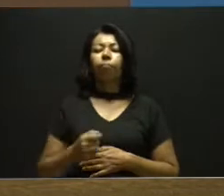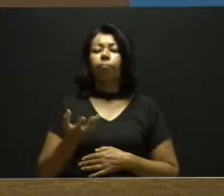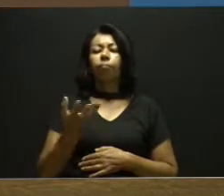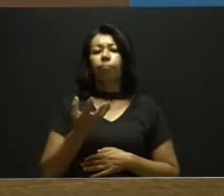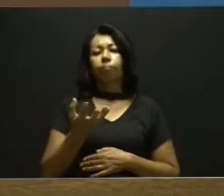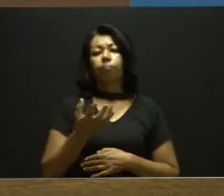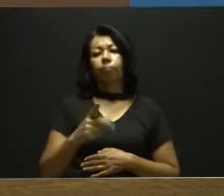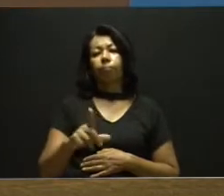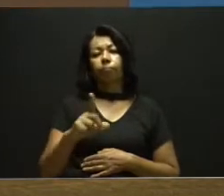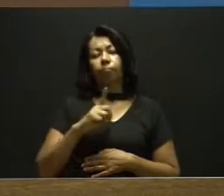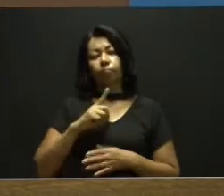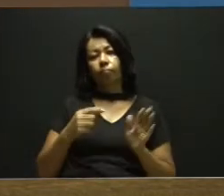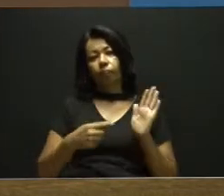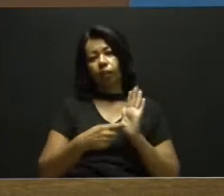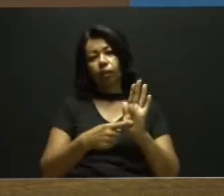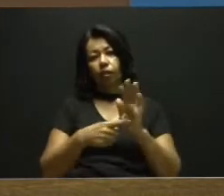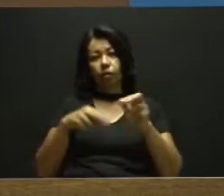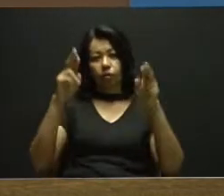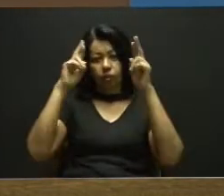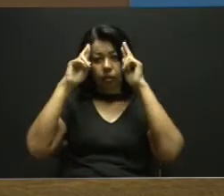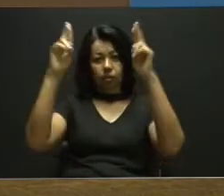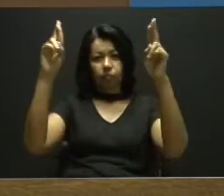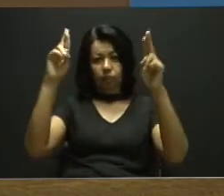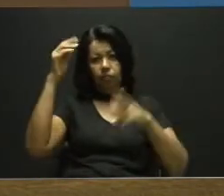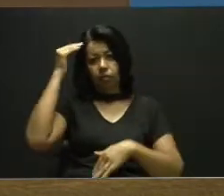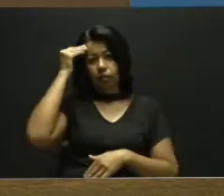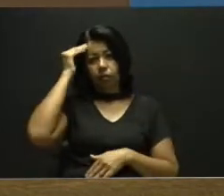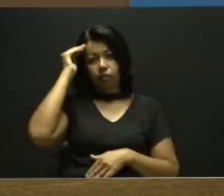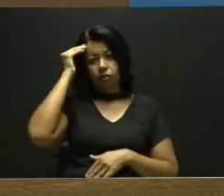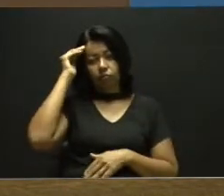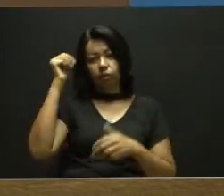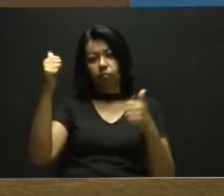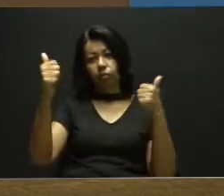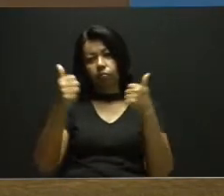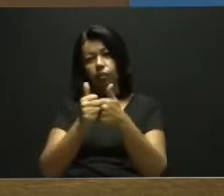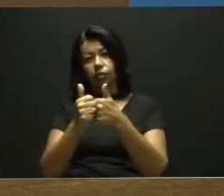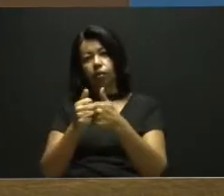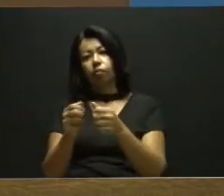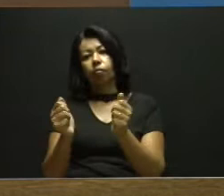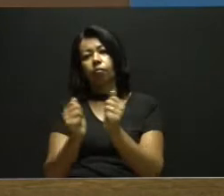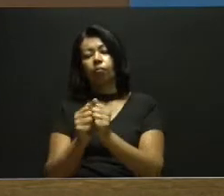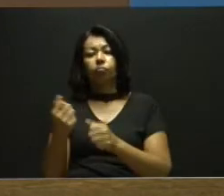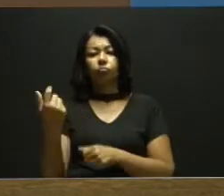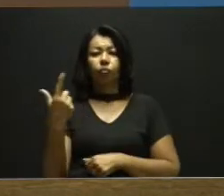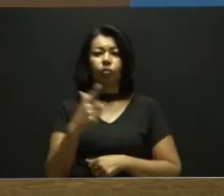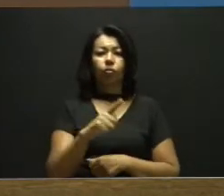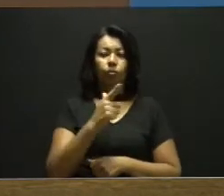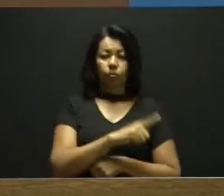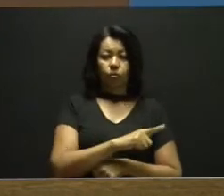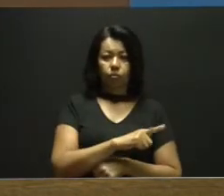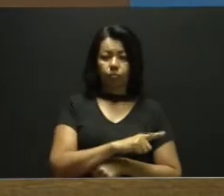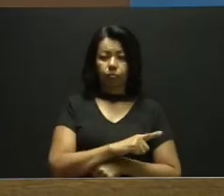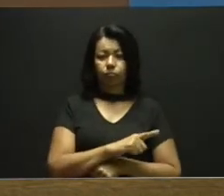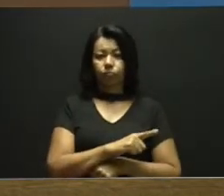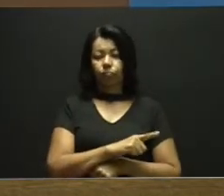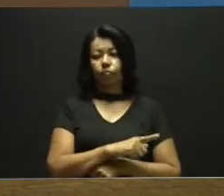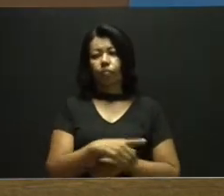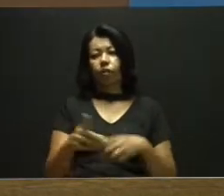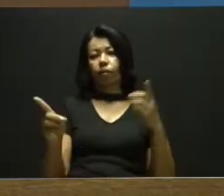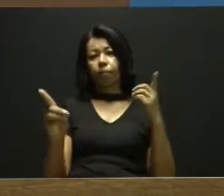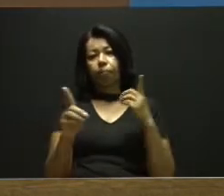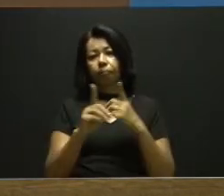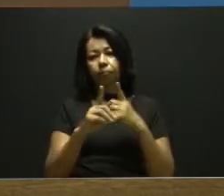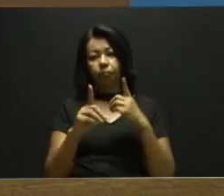respeito o entendimento aproximação com o outro vamos enfim buscar